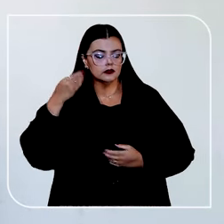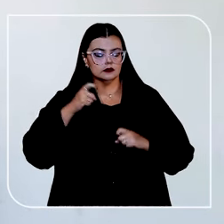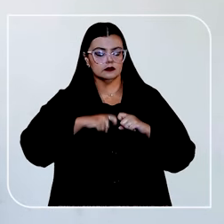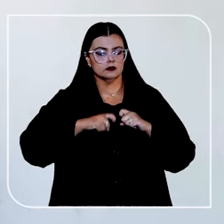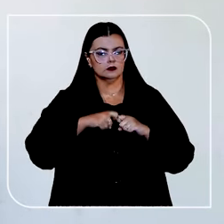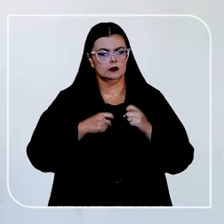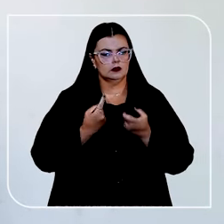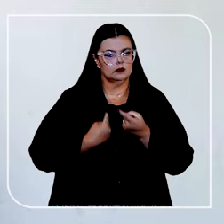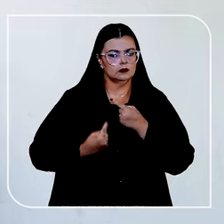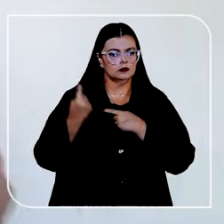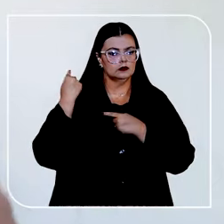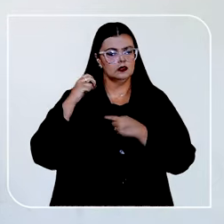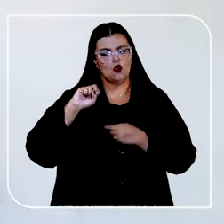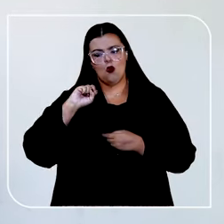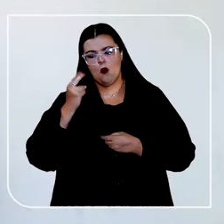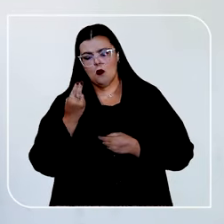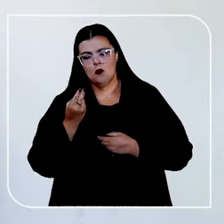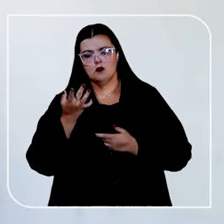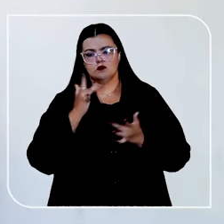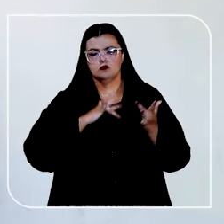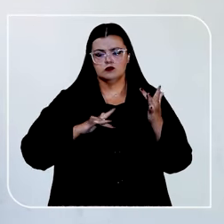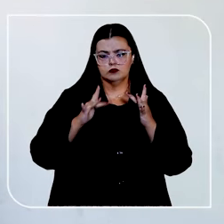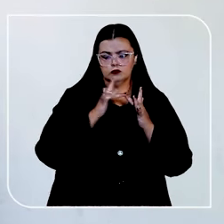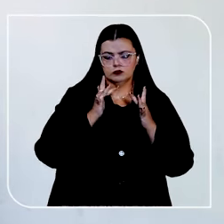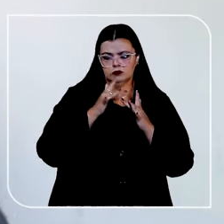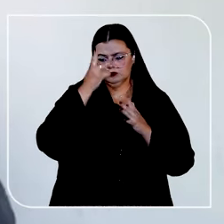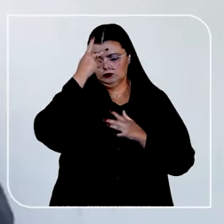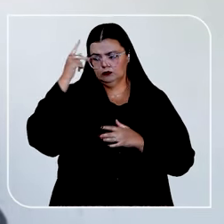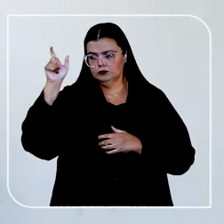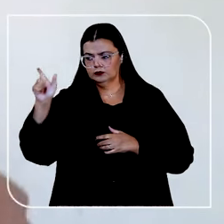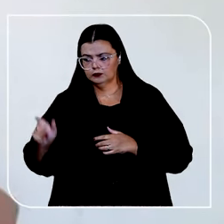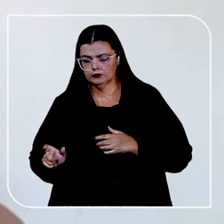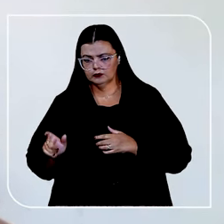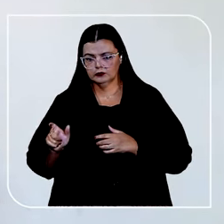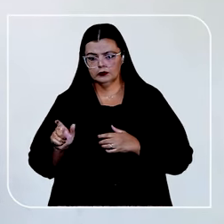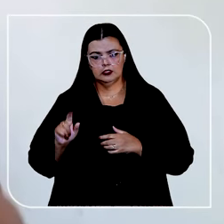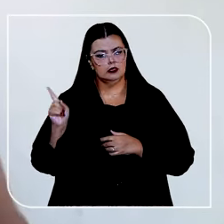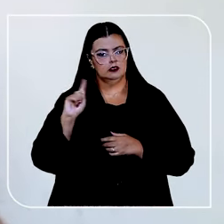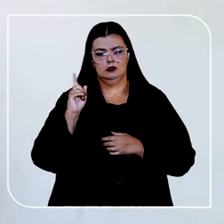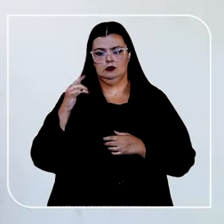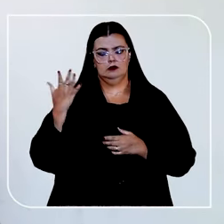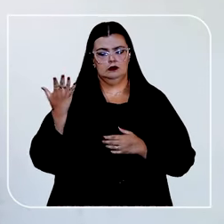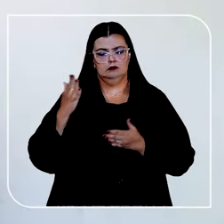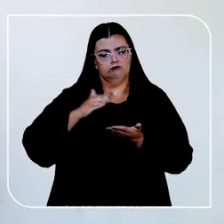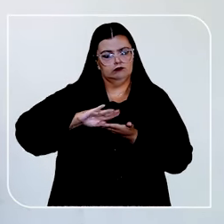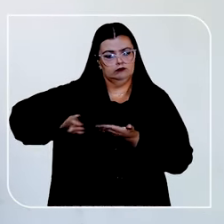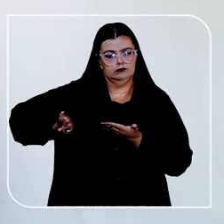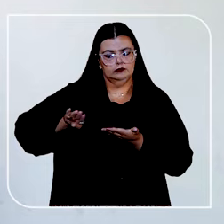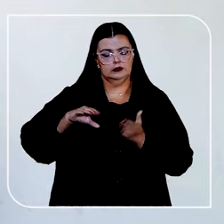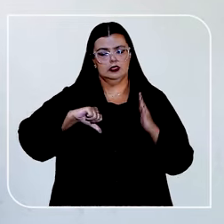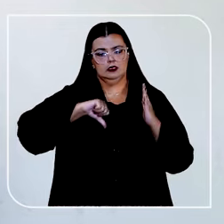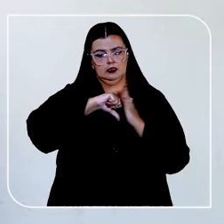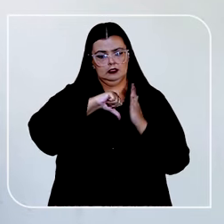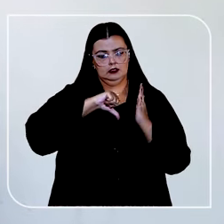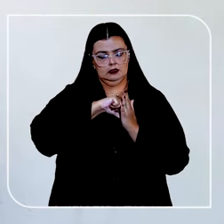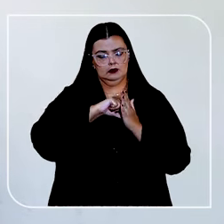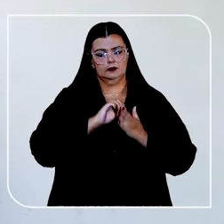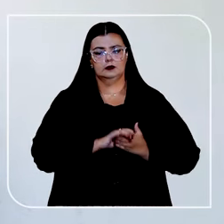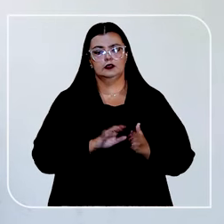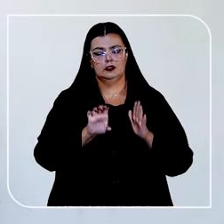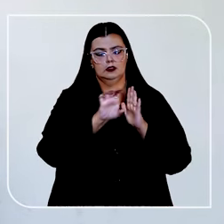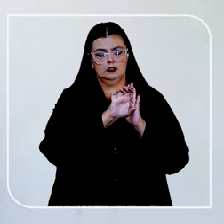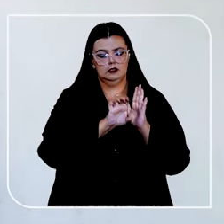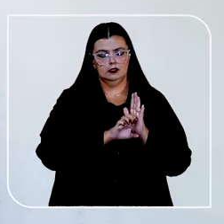sexual anterior ou relacionamento amoroso com o agente são irrelevantes para a configuração desse crime o